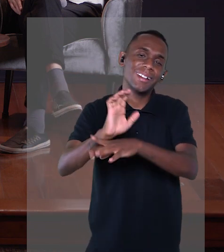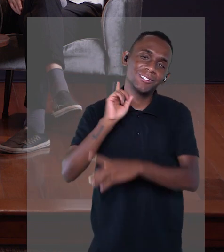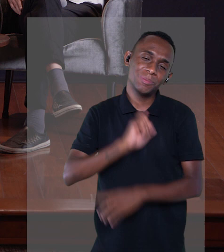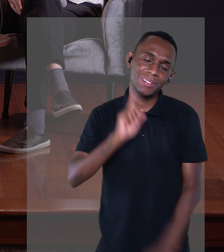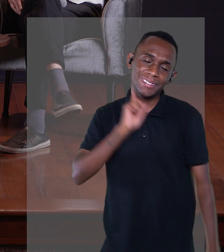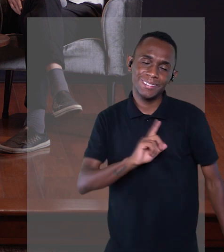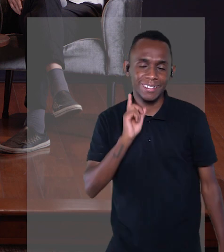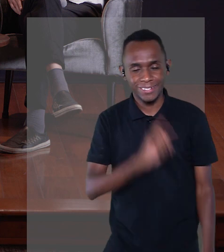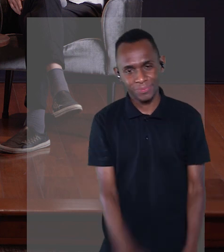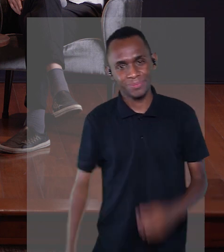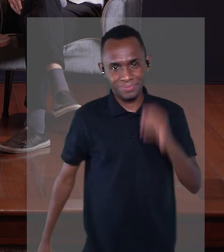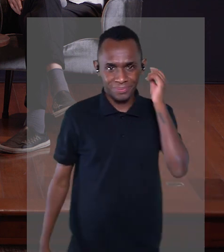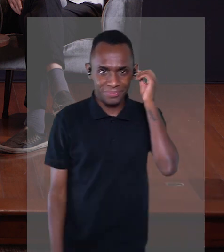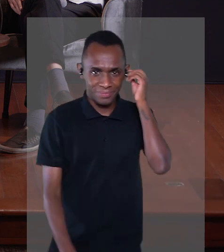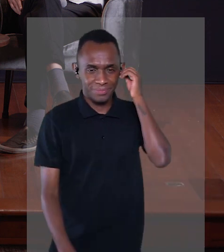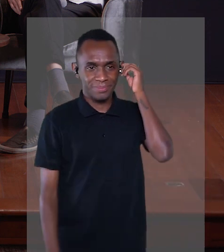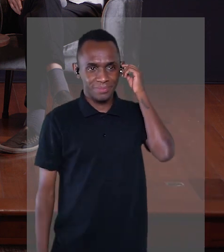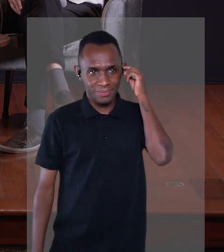Gerais.